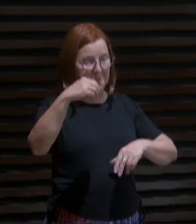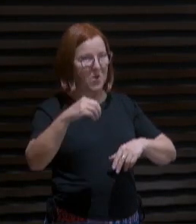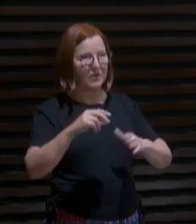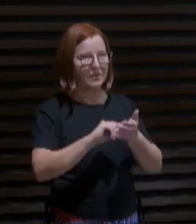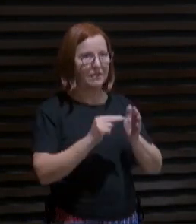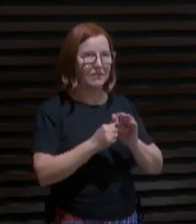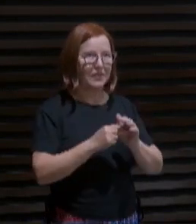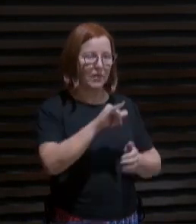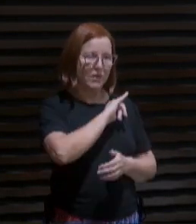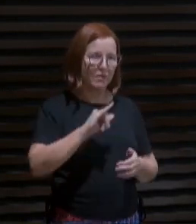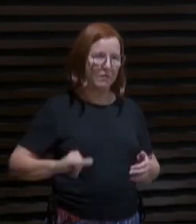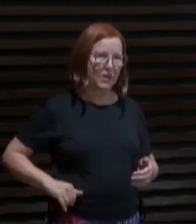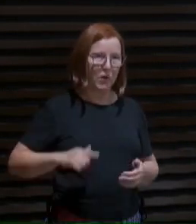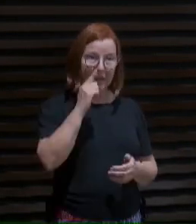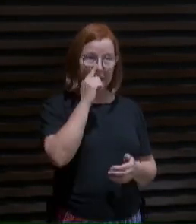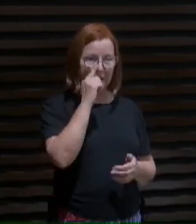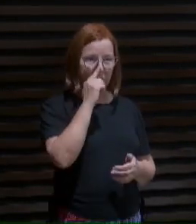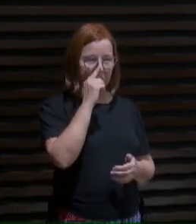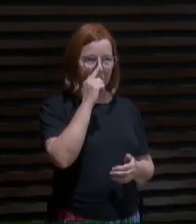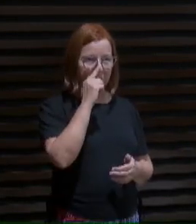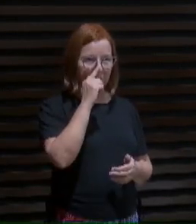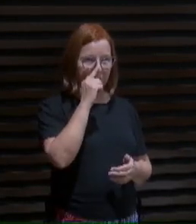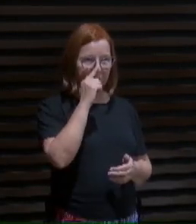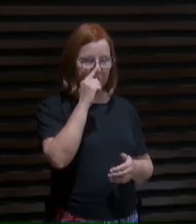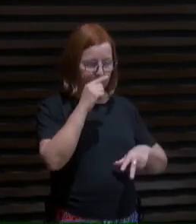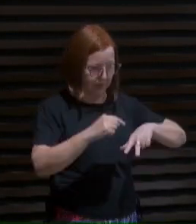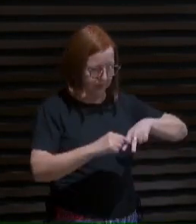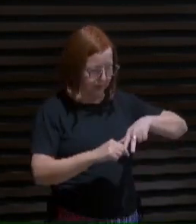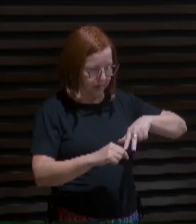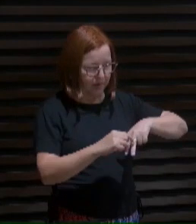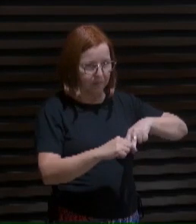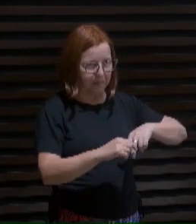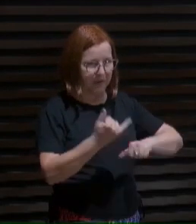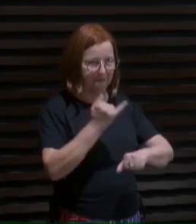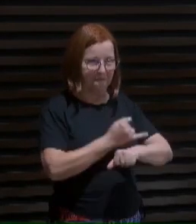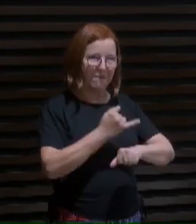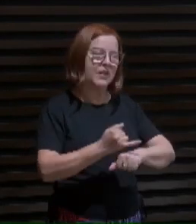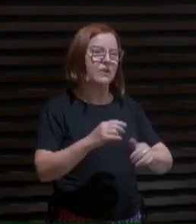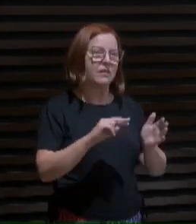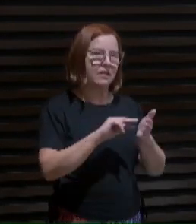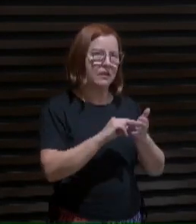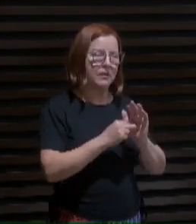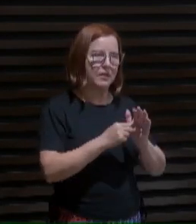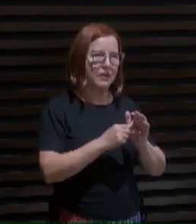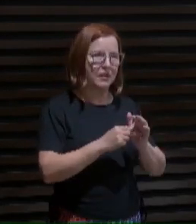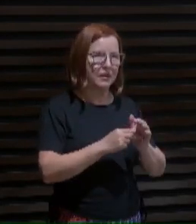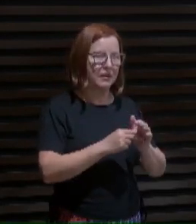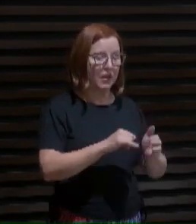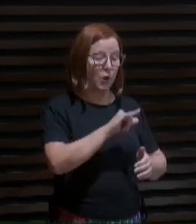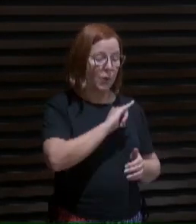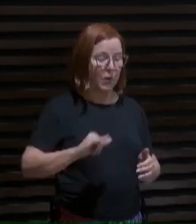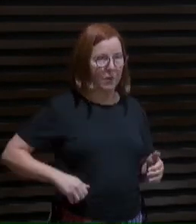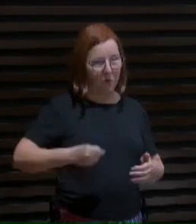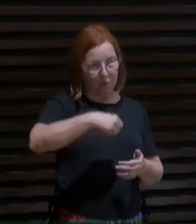o Império Grego, e as pernas de ferro representando o Império Romano, e os